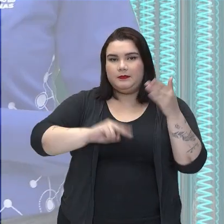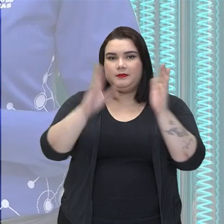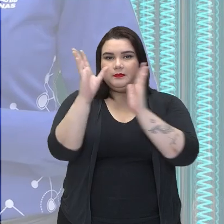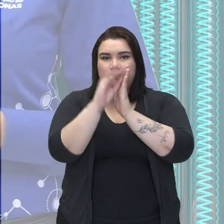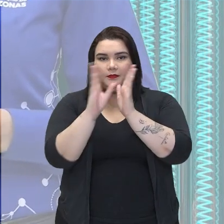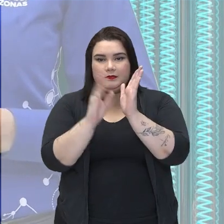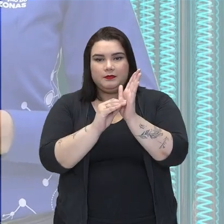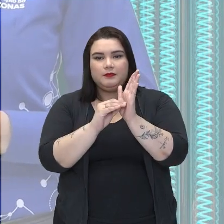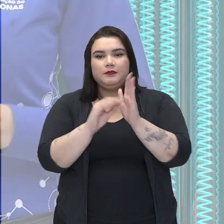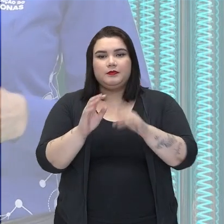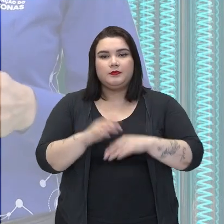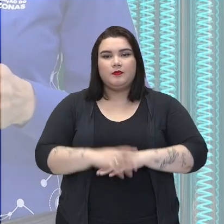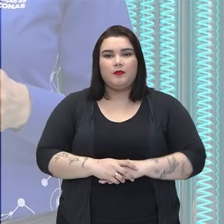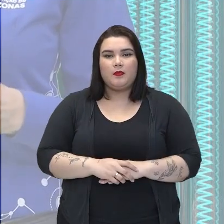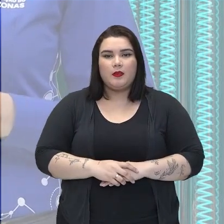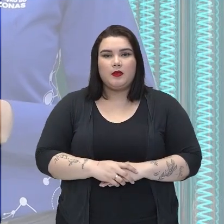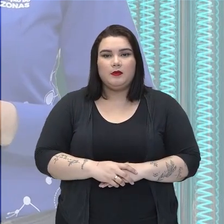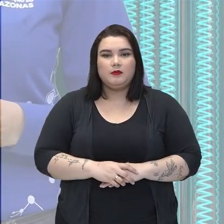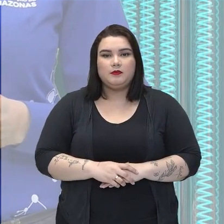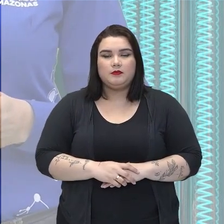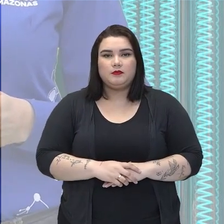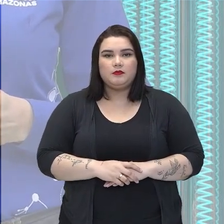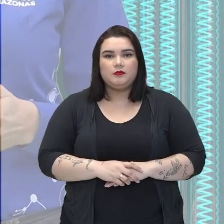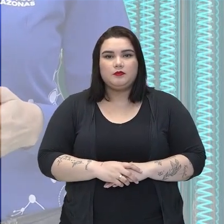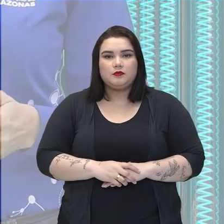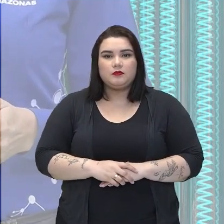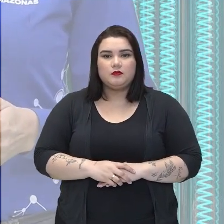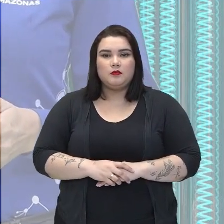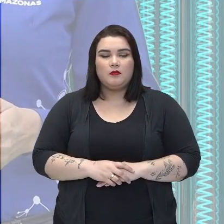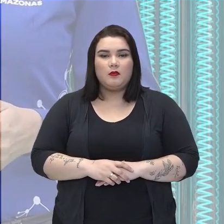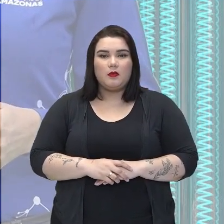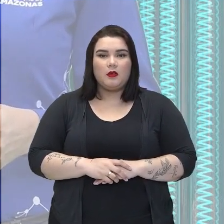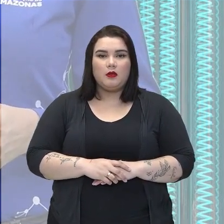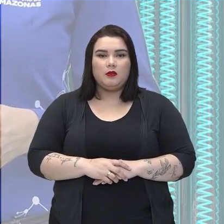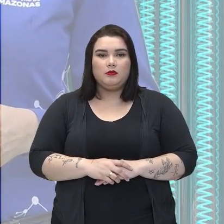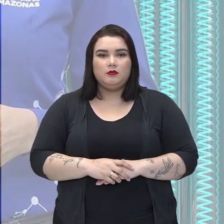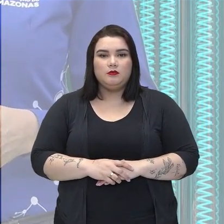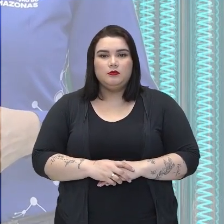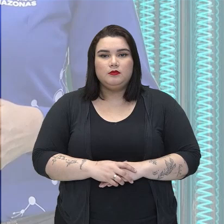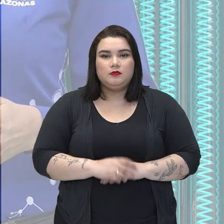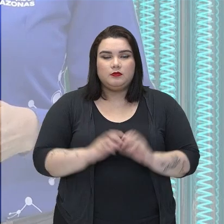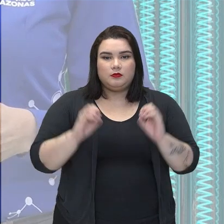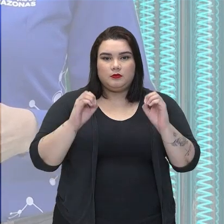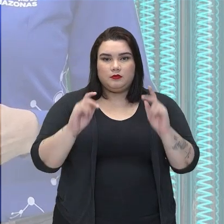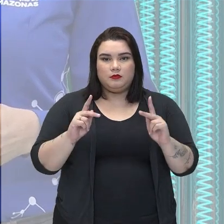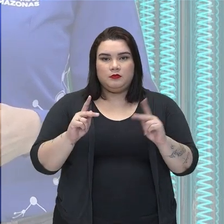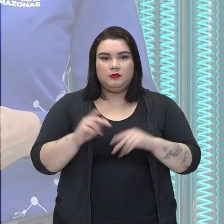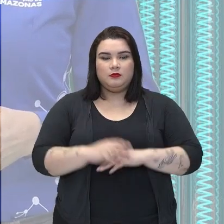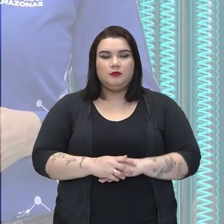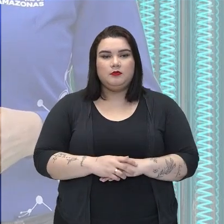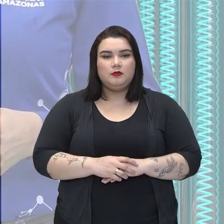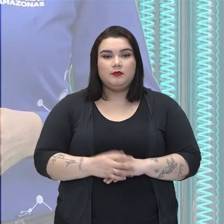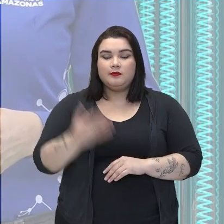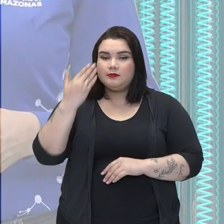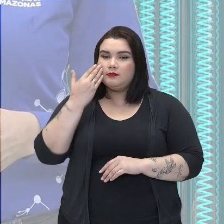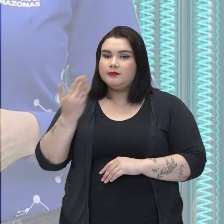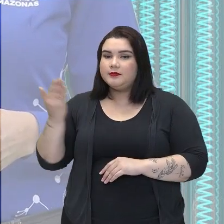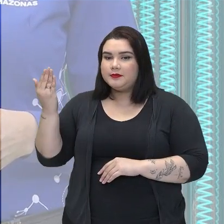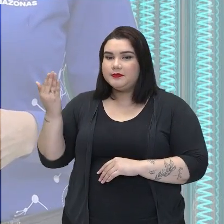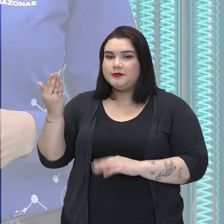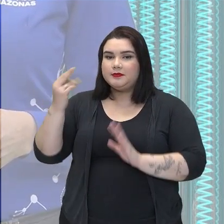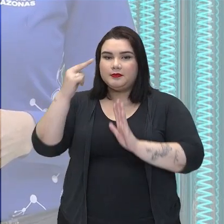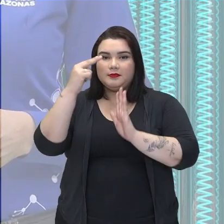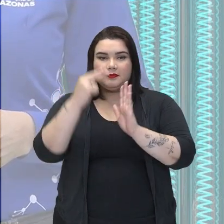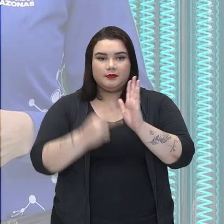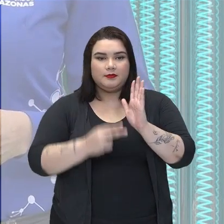um clique ali naquela informação, right? Então, clickbait é o quê? É o nome dado a uma estratégia online